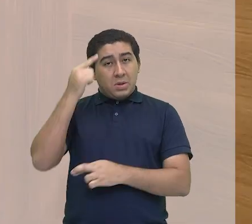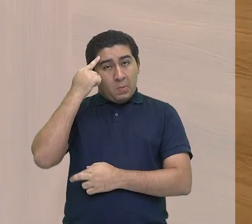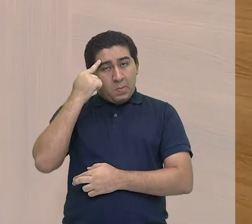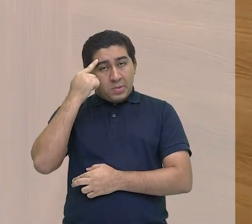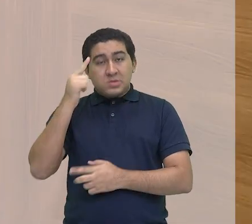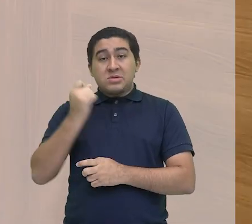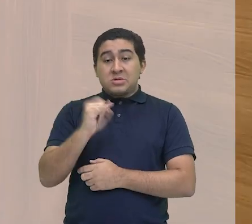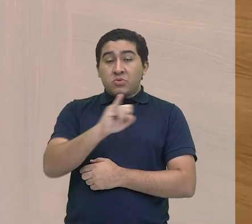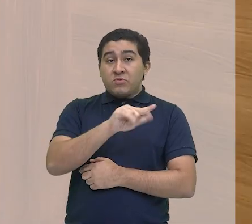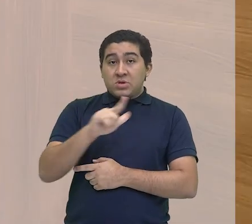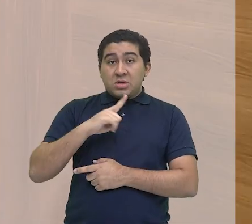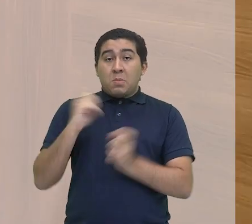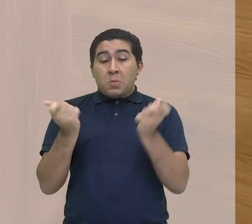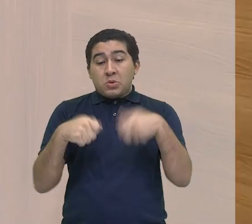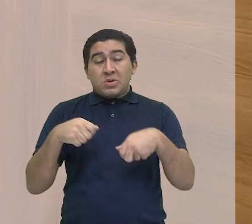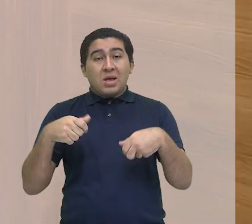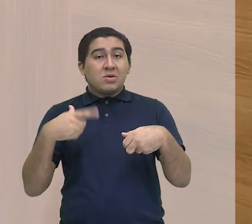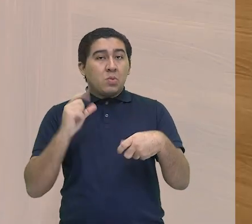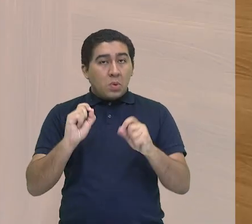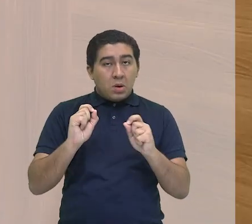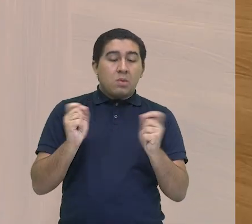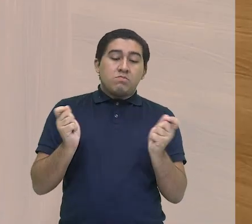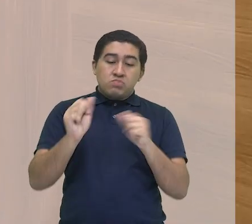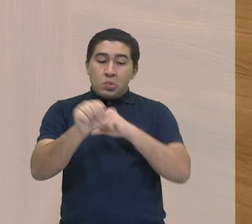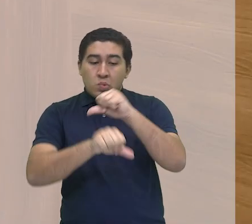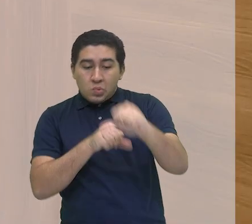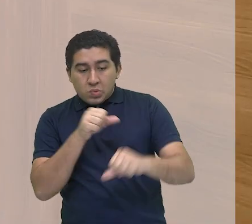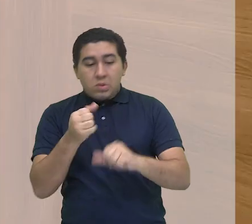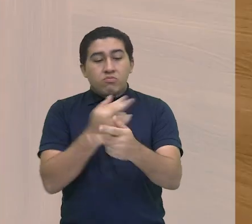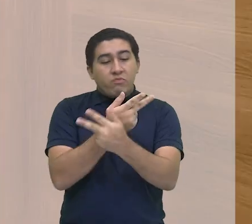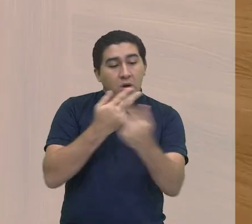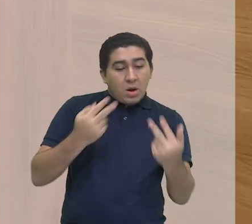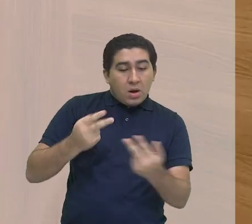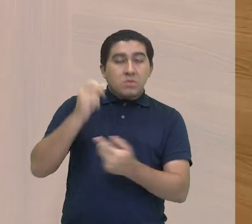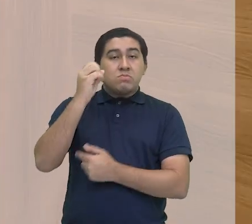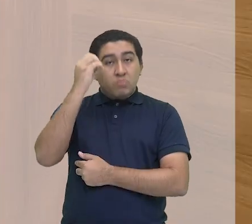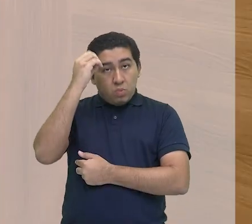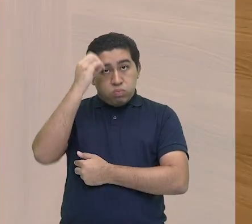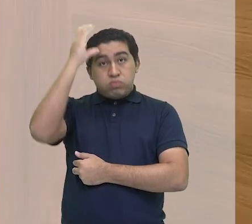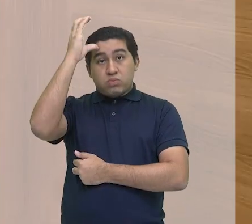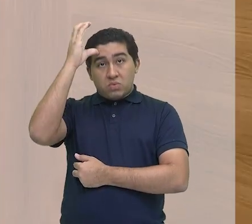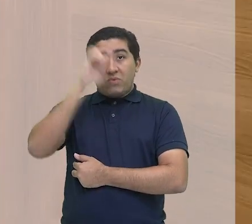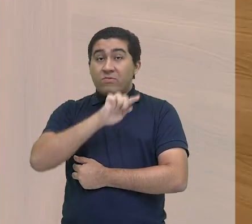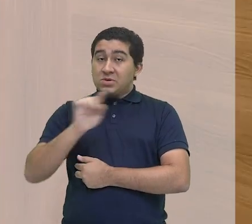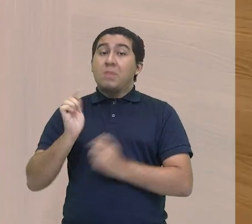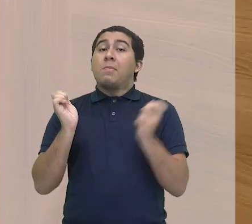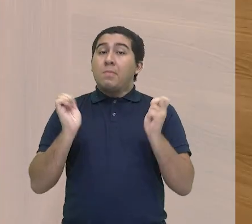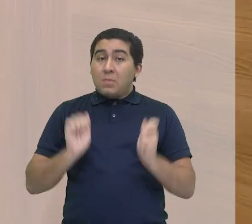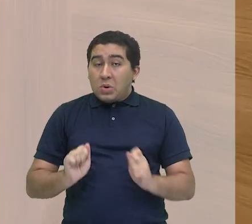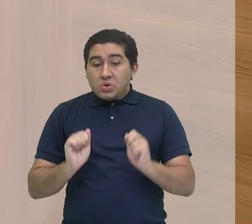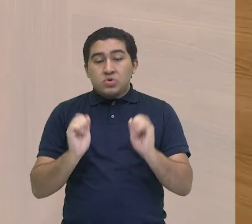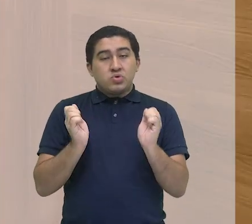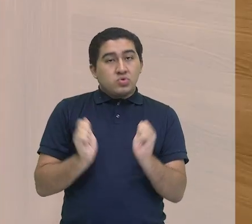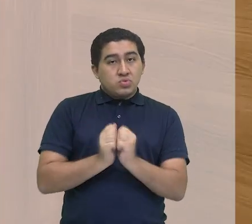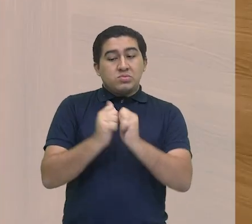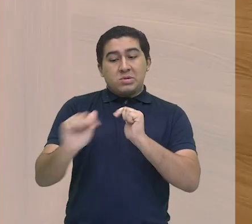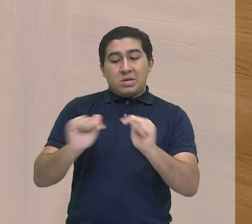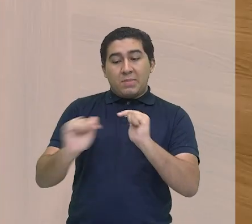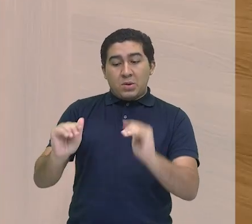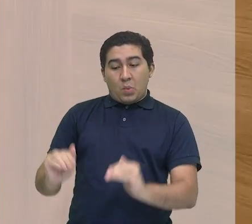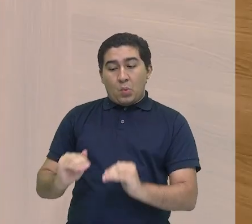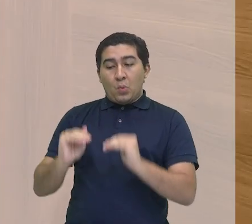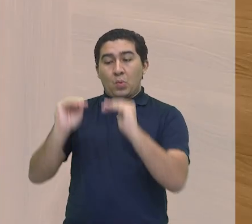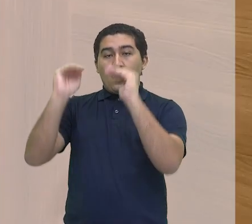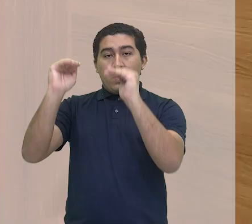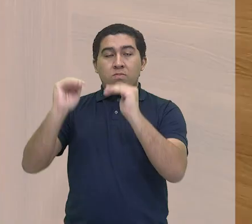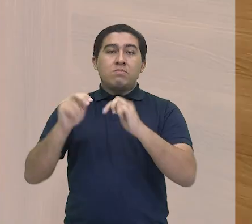é flexível a novos aprendizados, você está pronto para crescer junto com o seu trabalho.